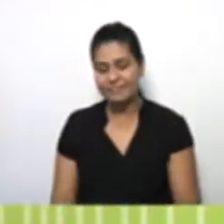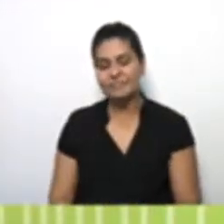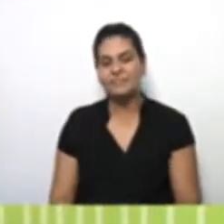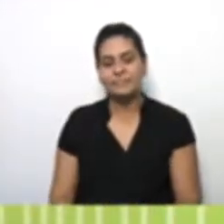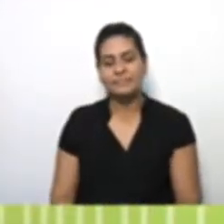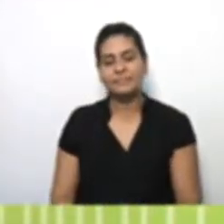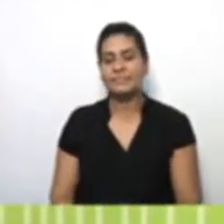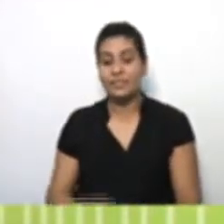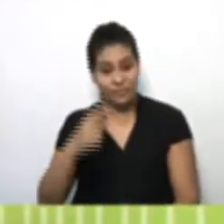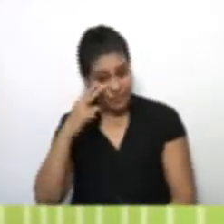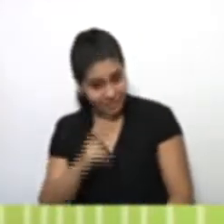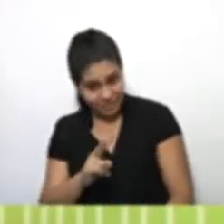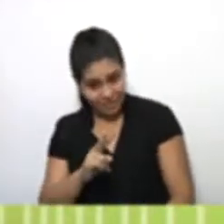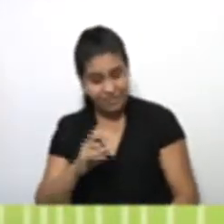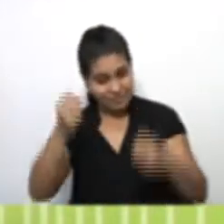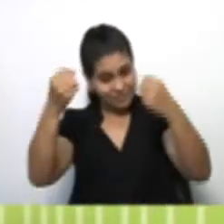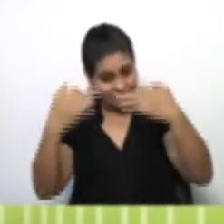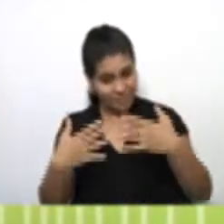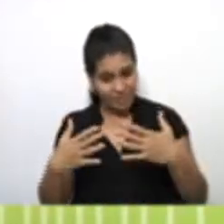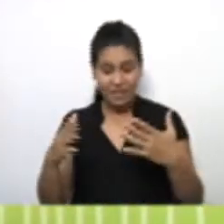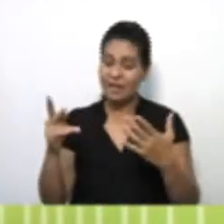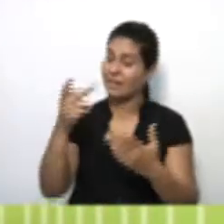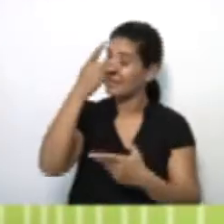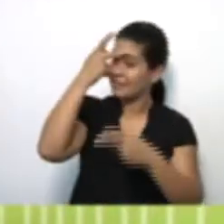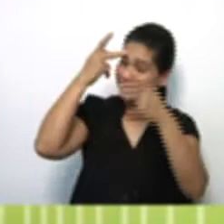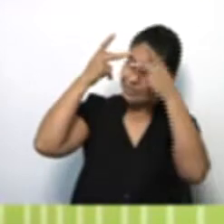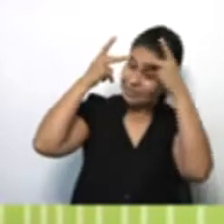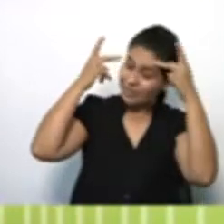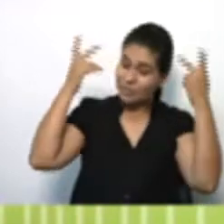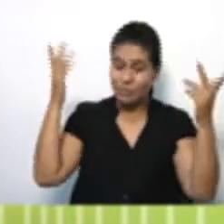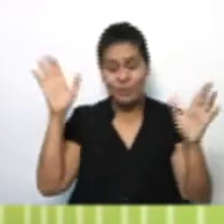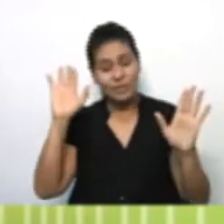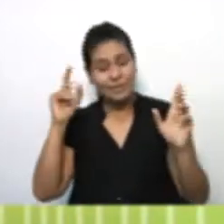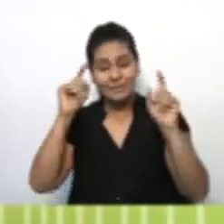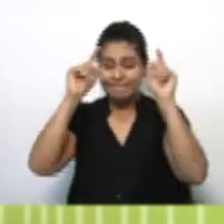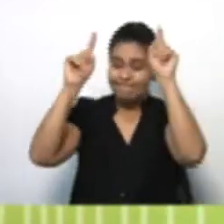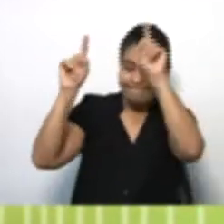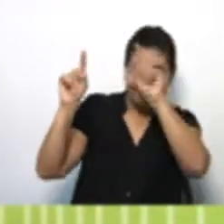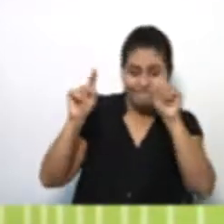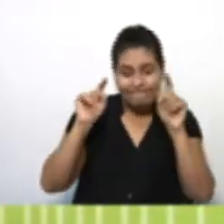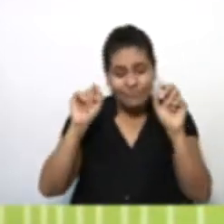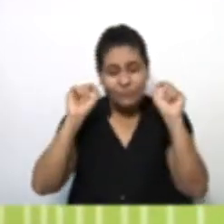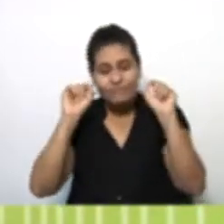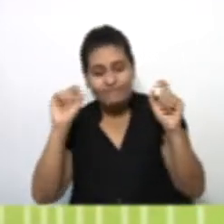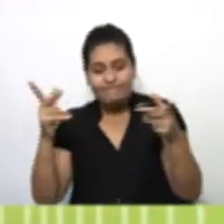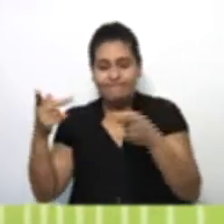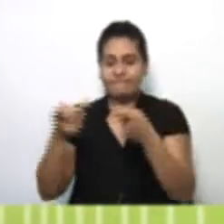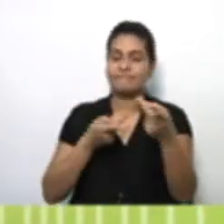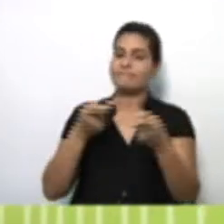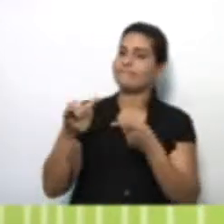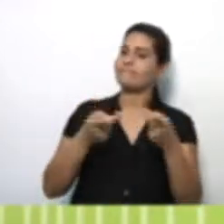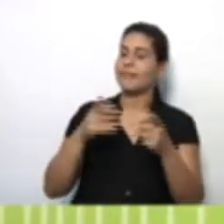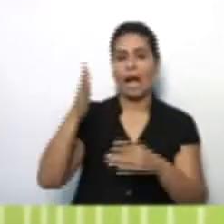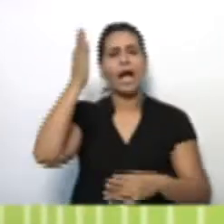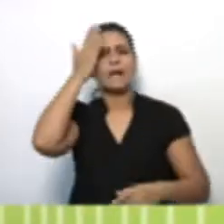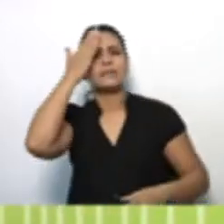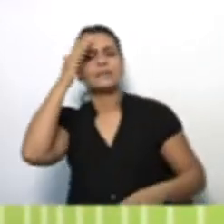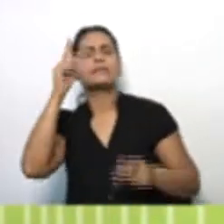Legal, hein? Você viu aí, né? Várias pessoas já ficaram naquela dúvida. O que será planejamento? Então, não, eu sei o